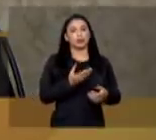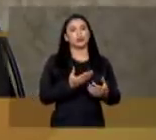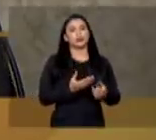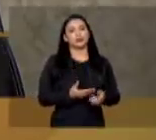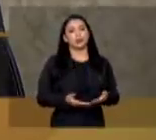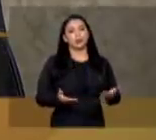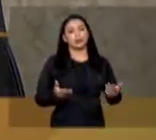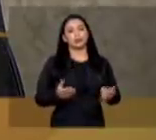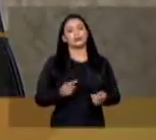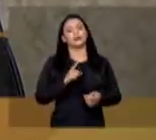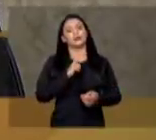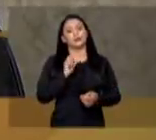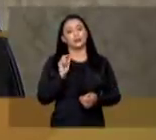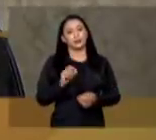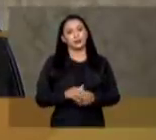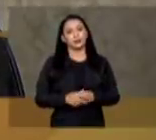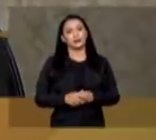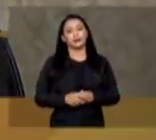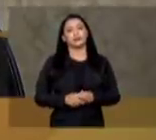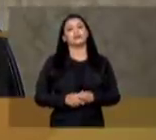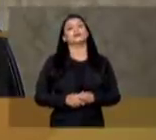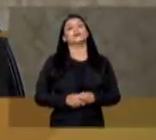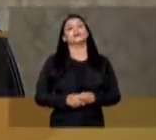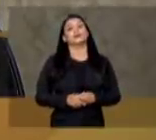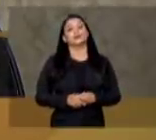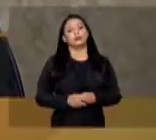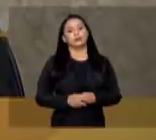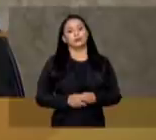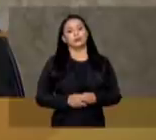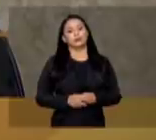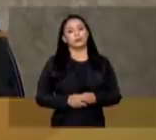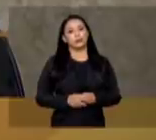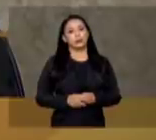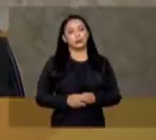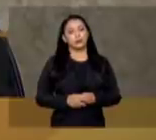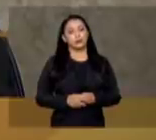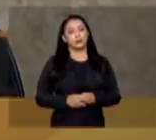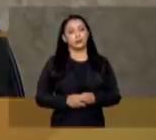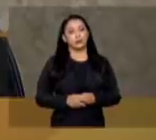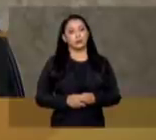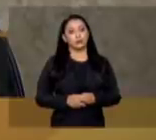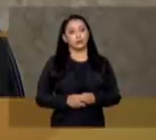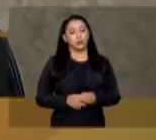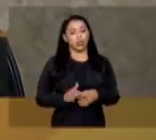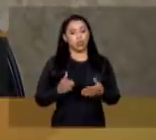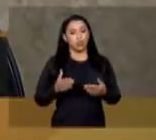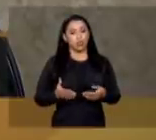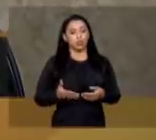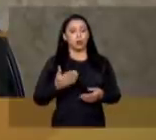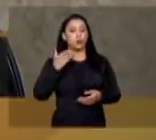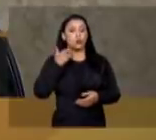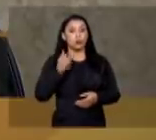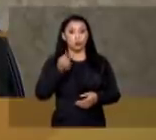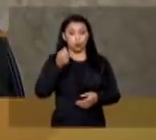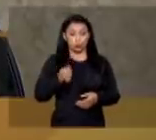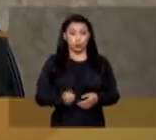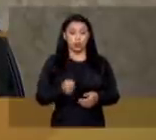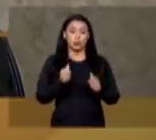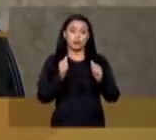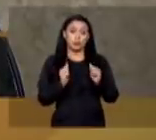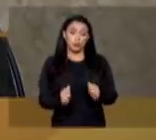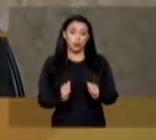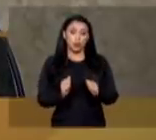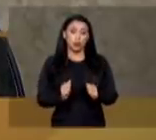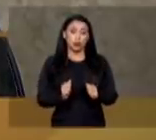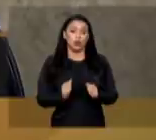Isso significa dizer que, nesse caso, o magistrado pode agir de ofício. Em todos